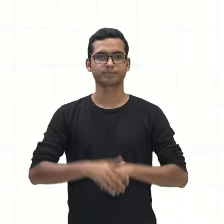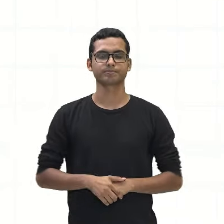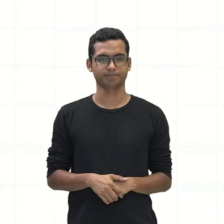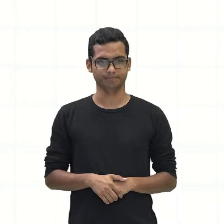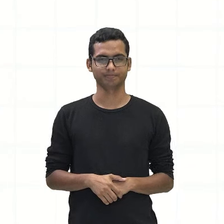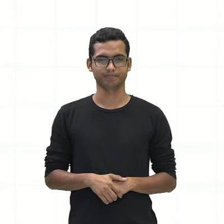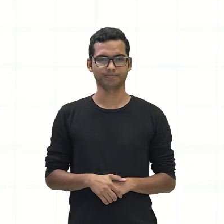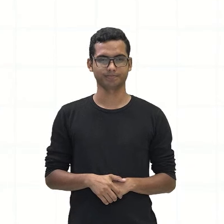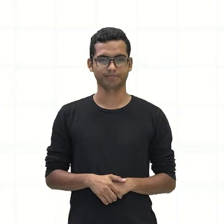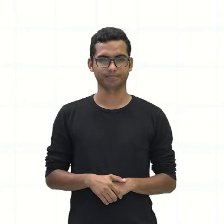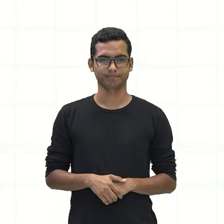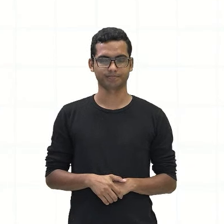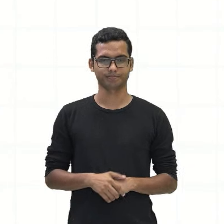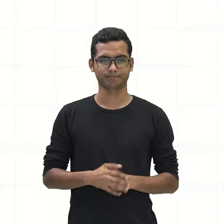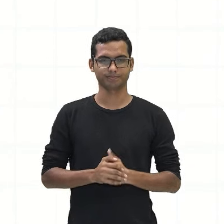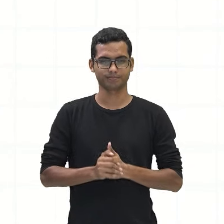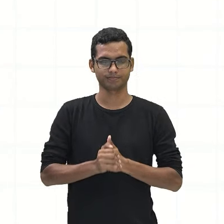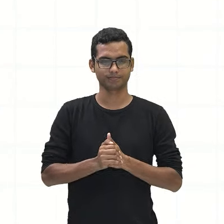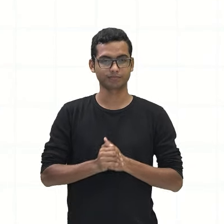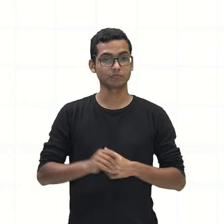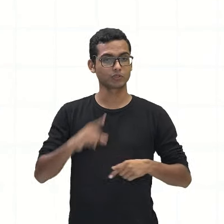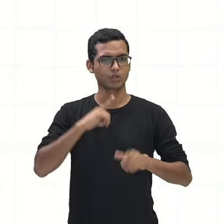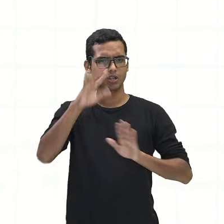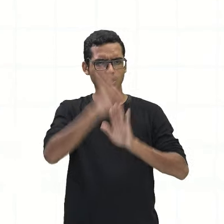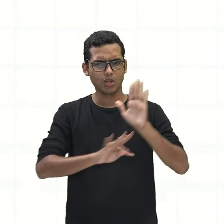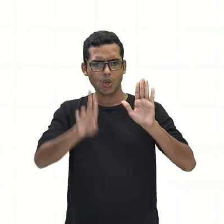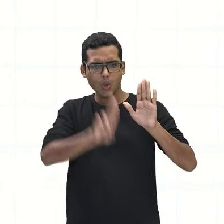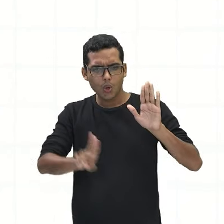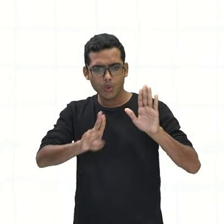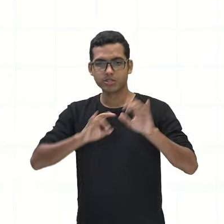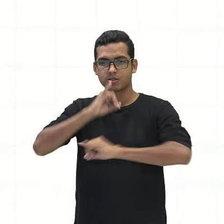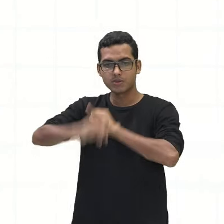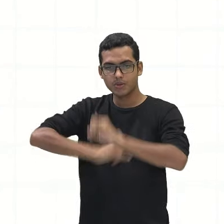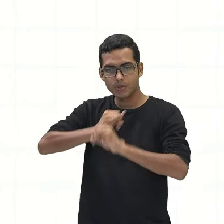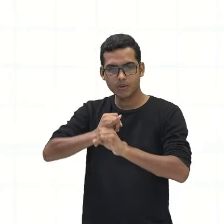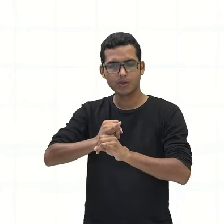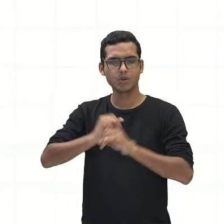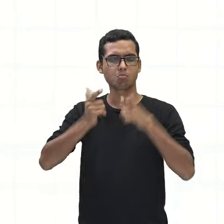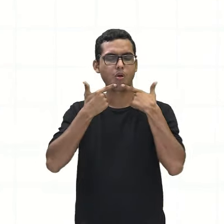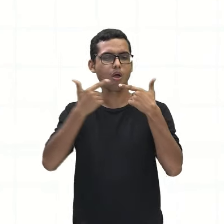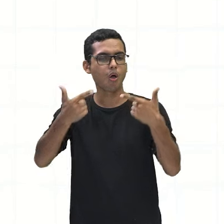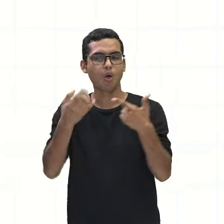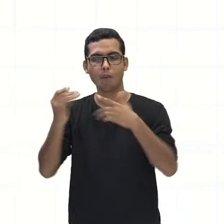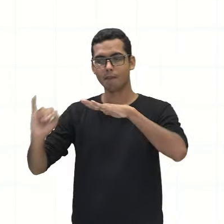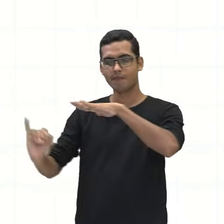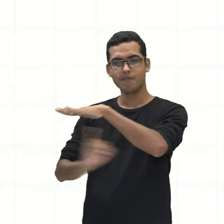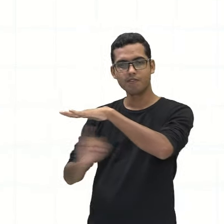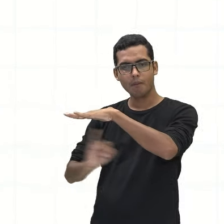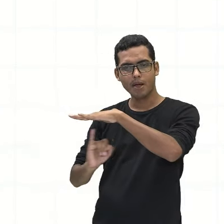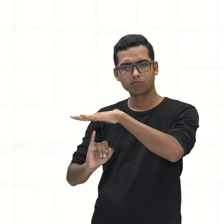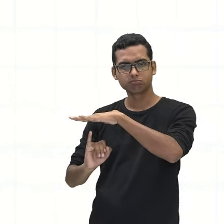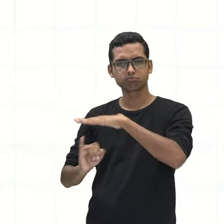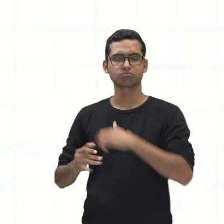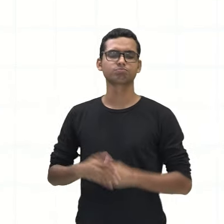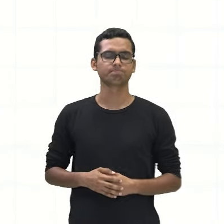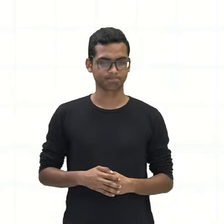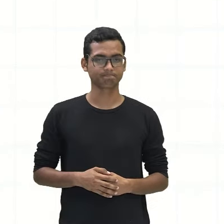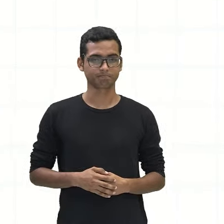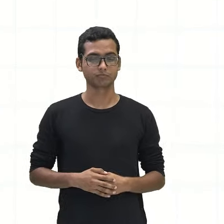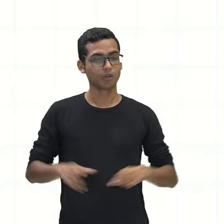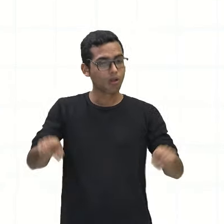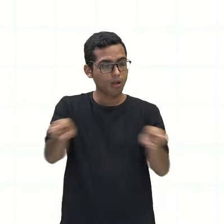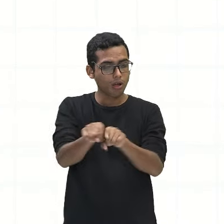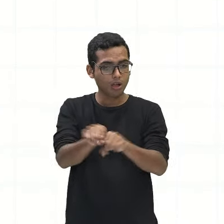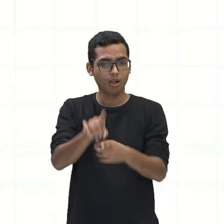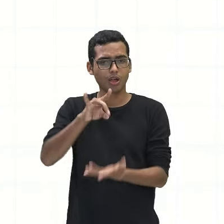de ser um texto que utilizamos mais na internet, uma linguagem coloquial, uma linguagem que